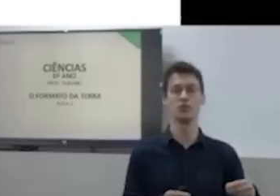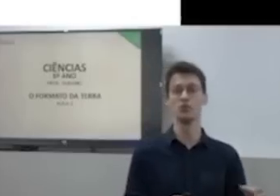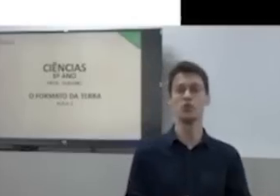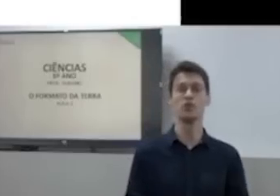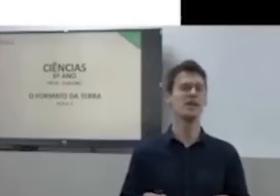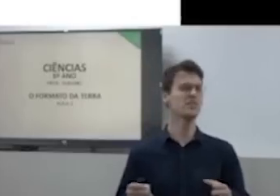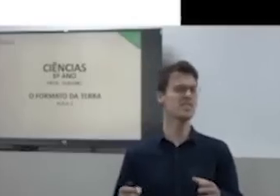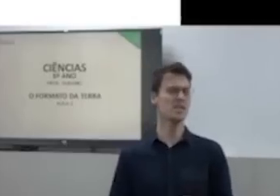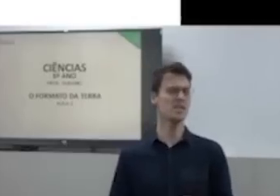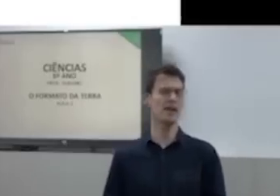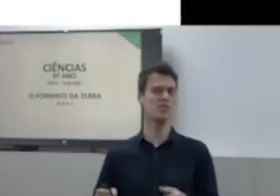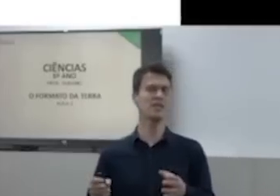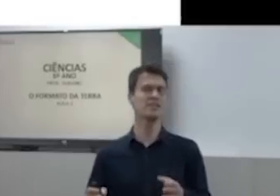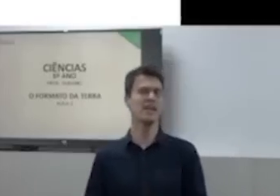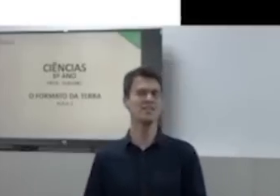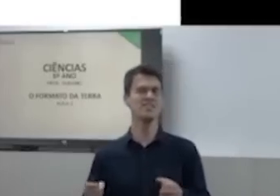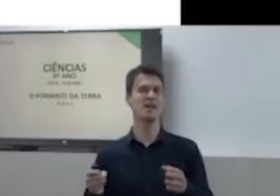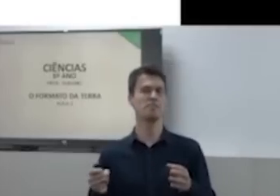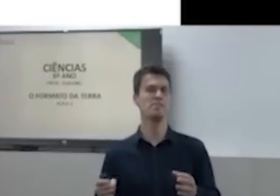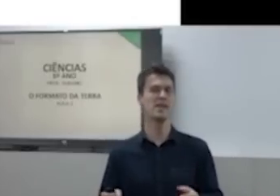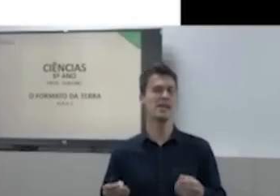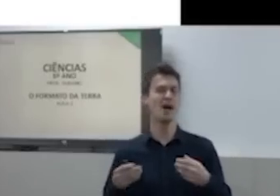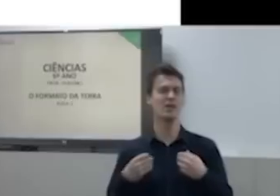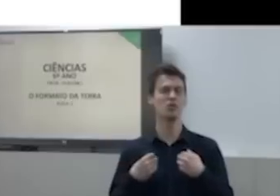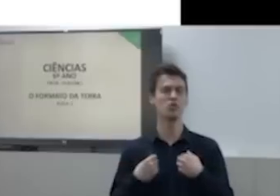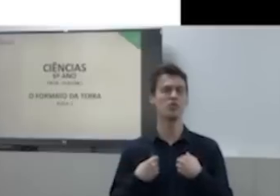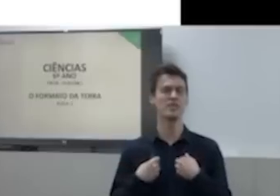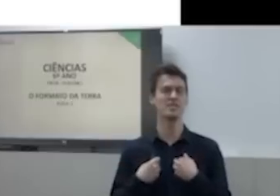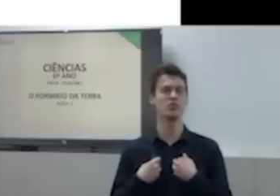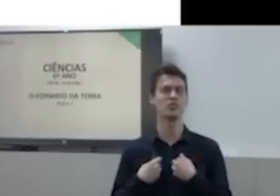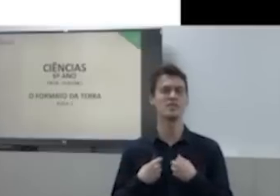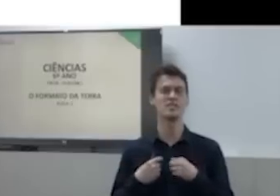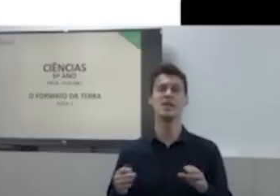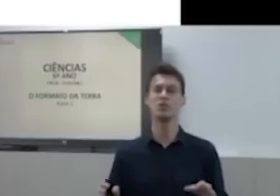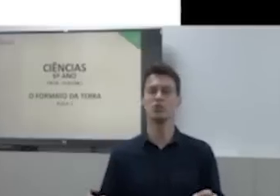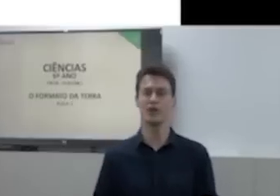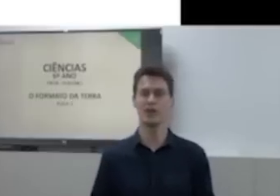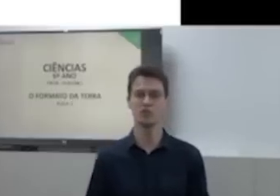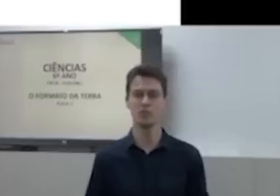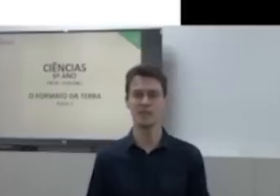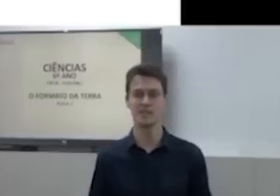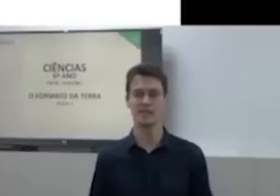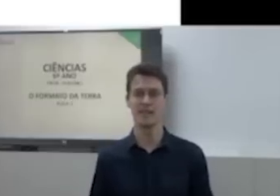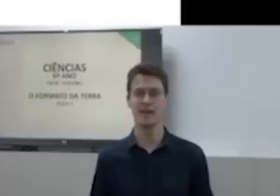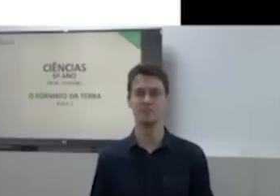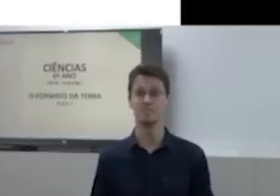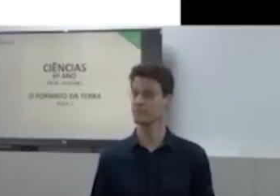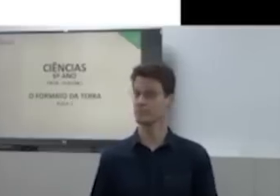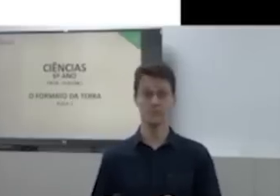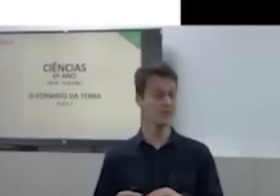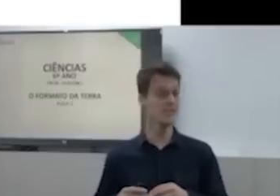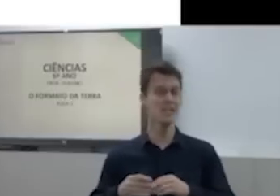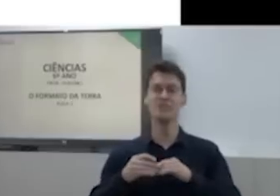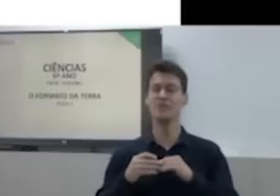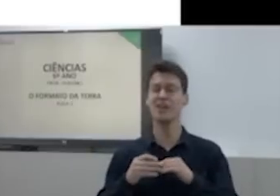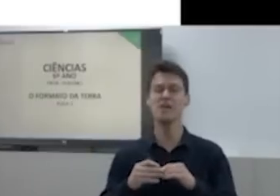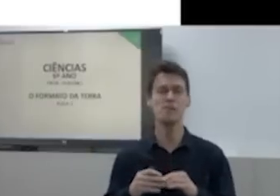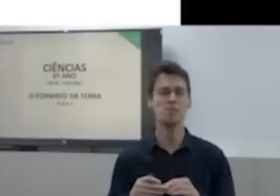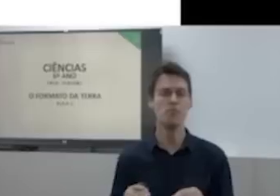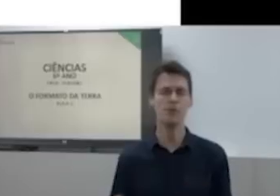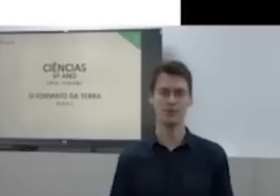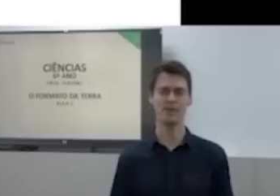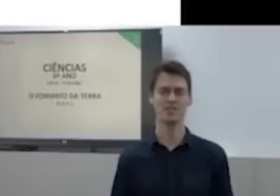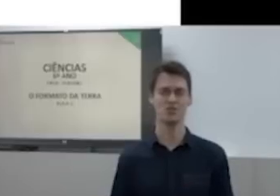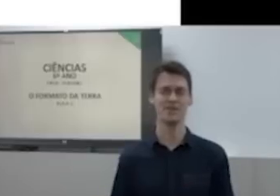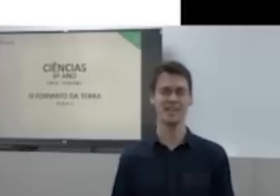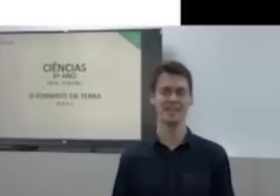o manto e o núcleo? Então, vocês repararam que desde a primeira aula que eu estou conversando com vocês, eu estou falando do planeta Terra, e a gente vai